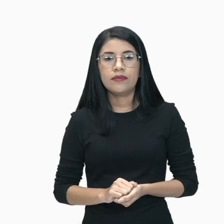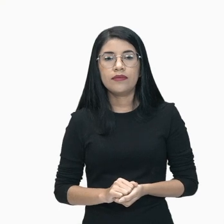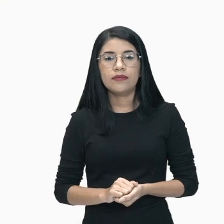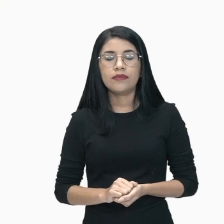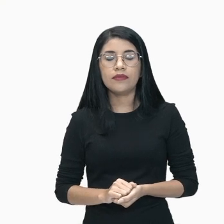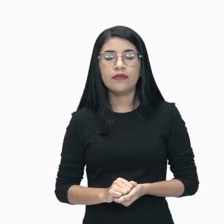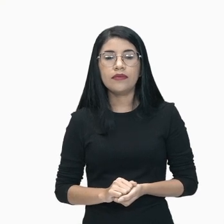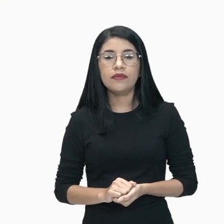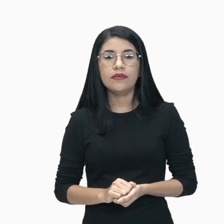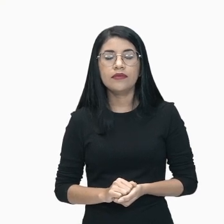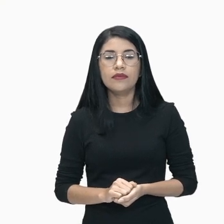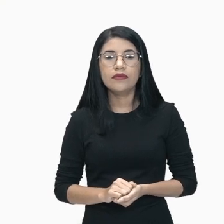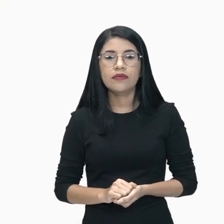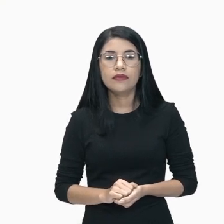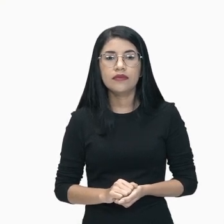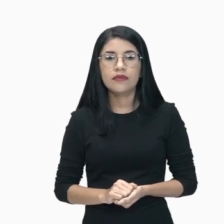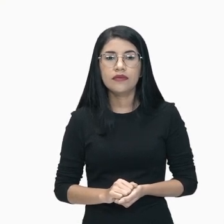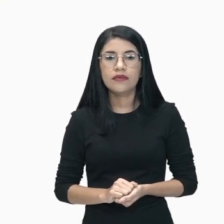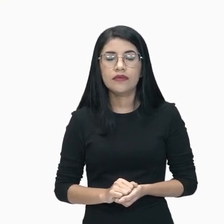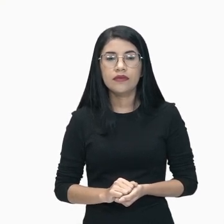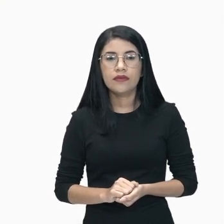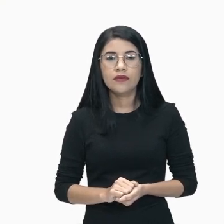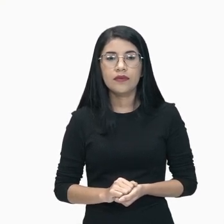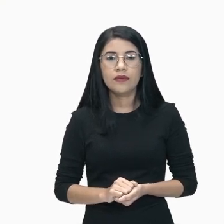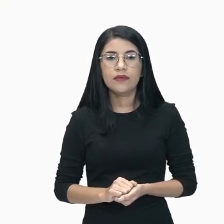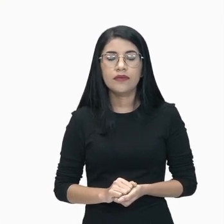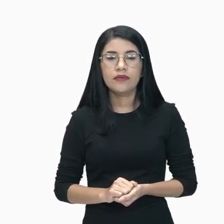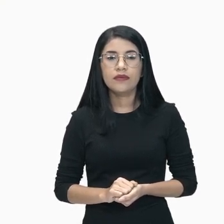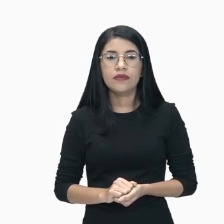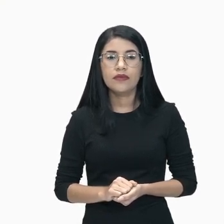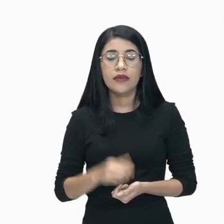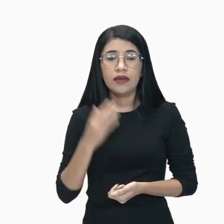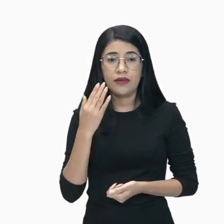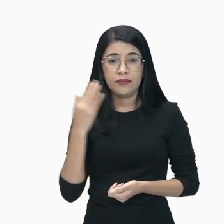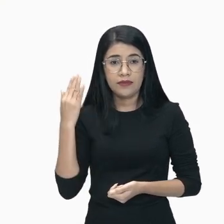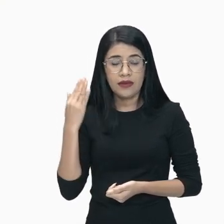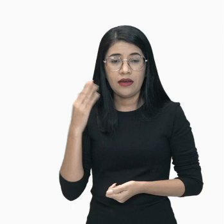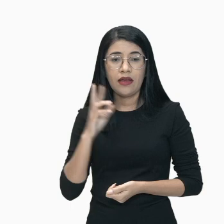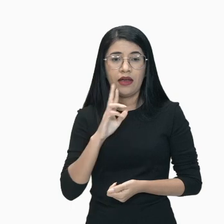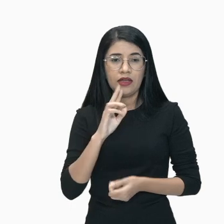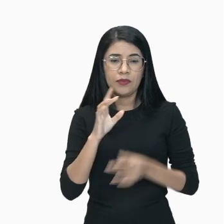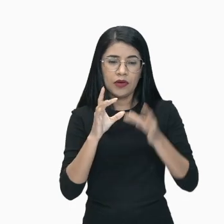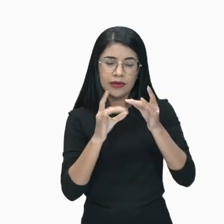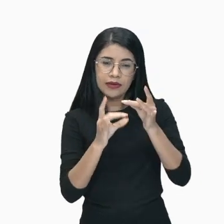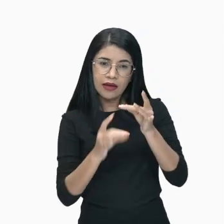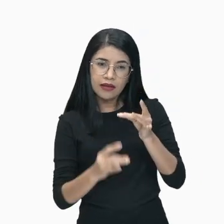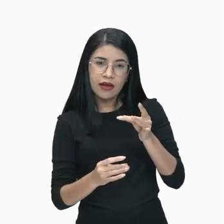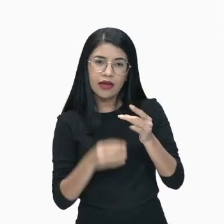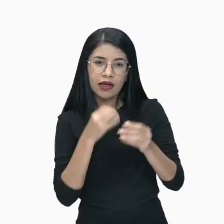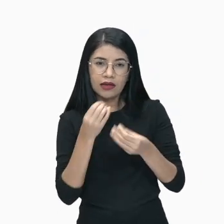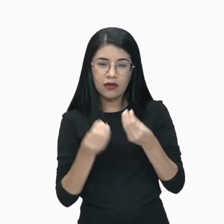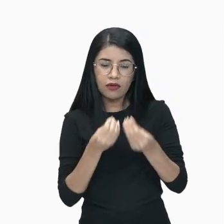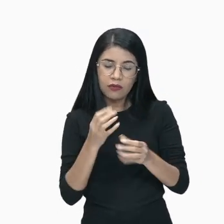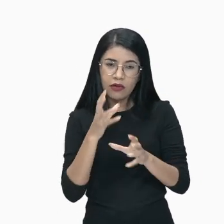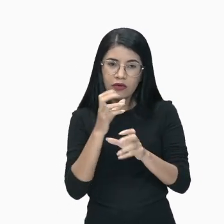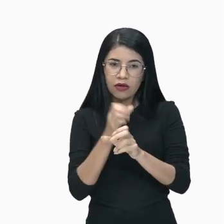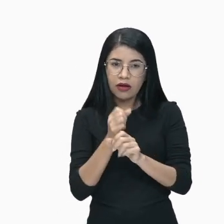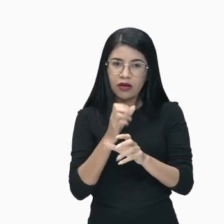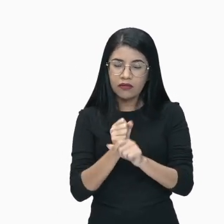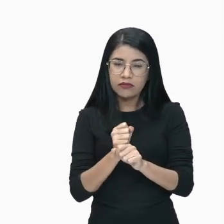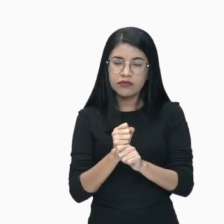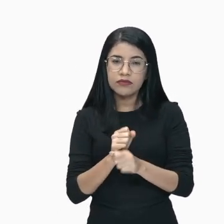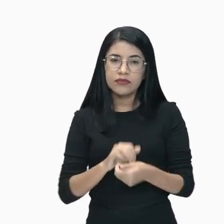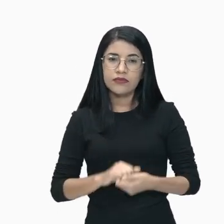só, vamos à solução. Aqui está a solução, olha aqui, eu vou mostrando para vocês bem legal aqui,